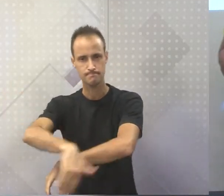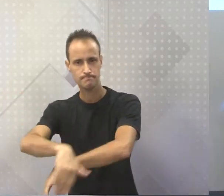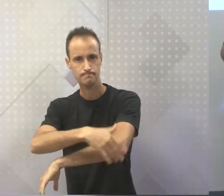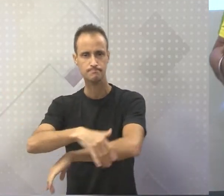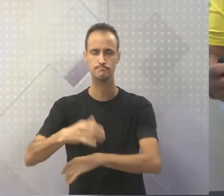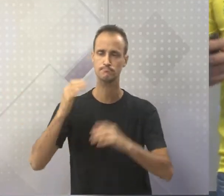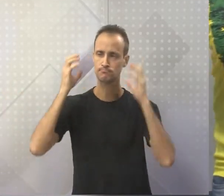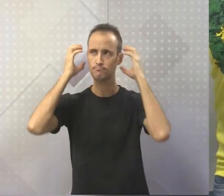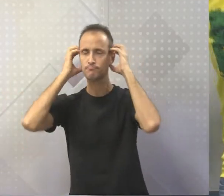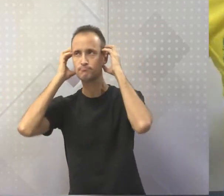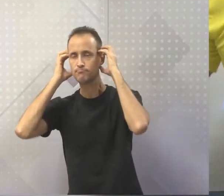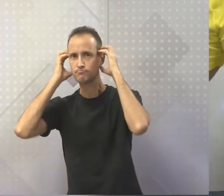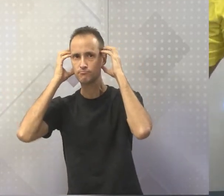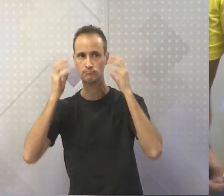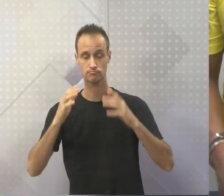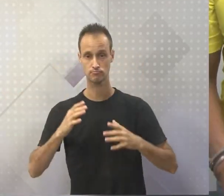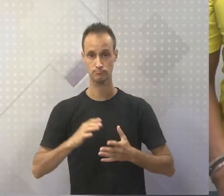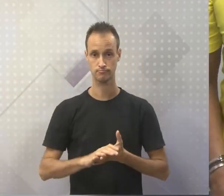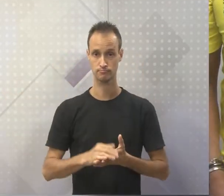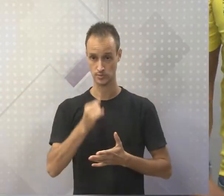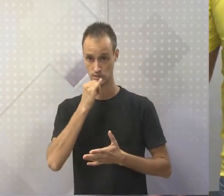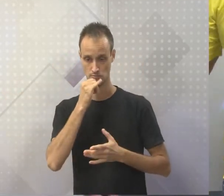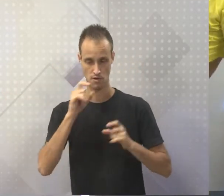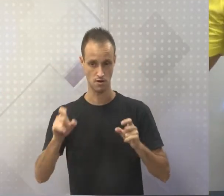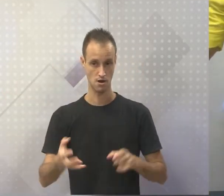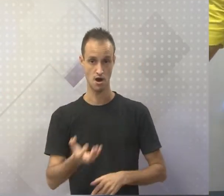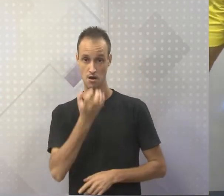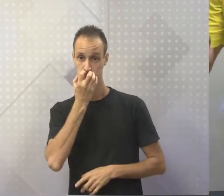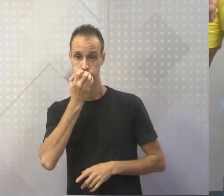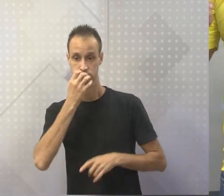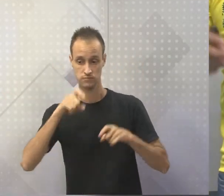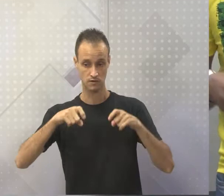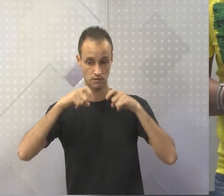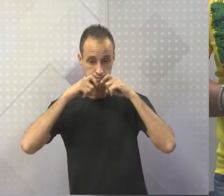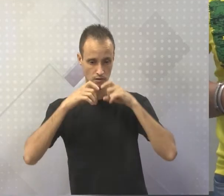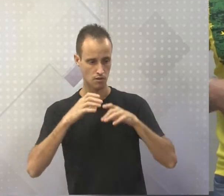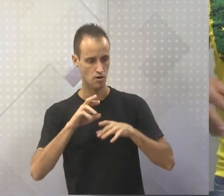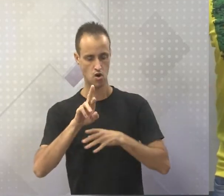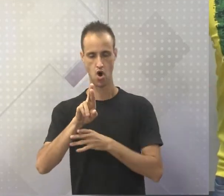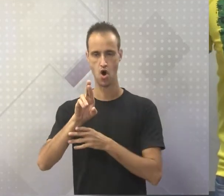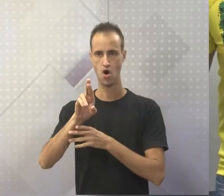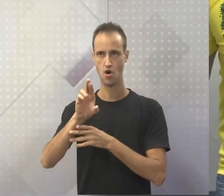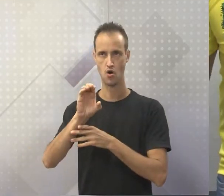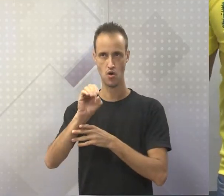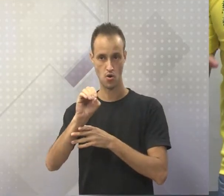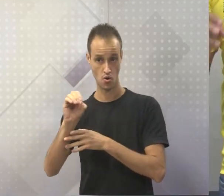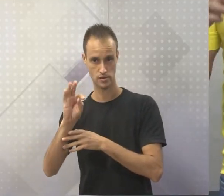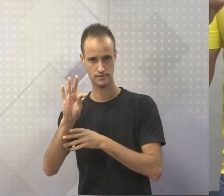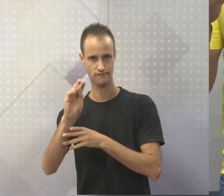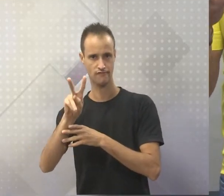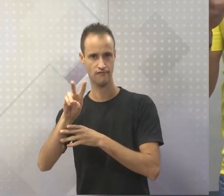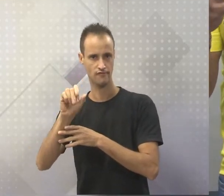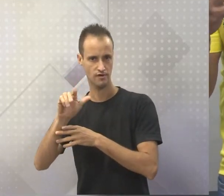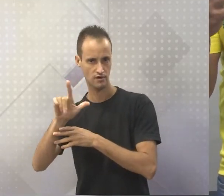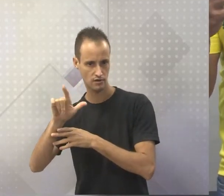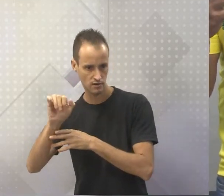curtindo uma musiquinha, de repente um Rottweiler, aquele cachorrinho bem bonitinho, né? E ele olha para você e